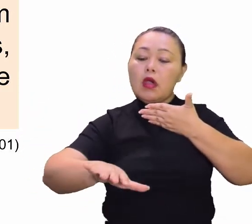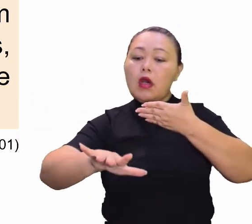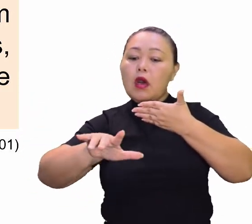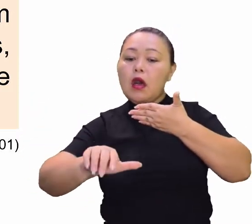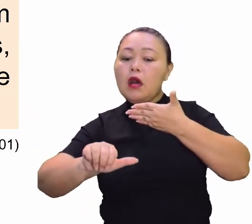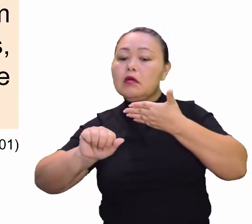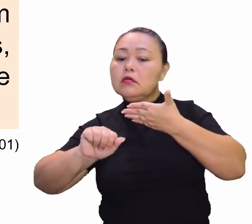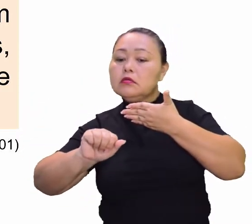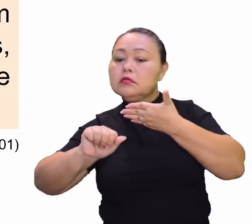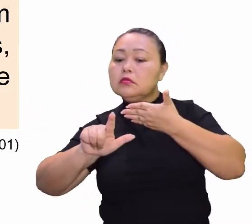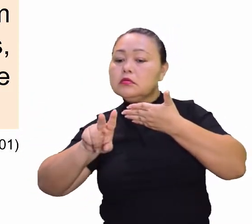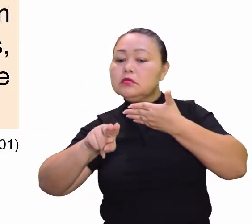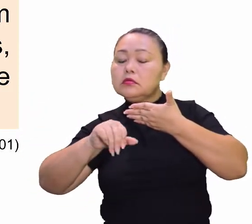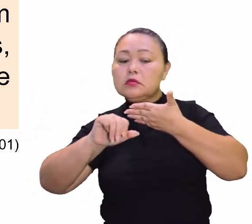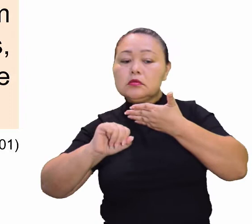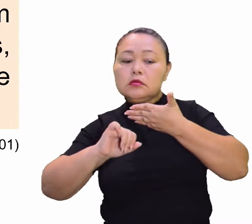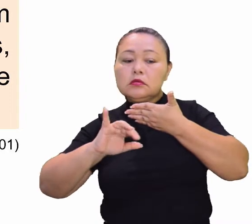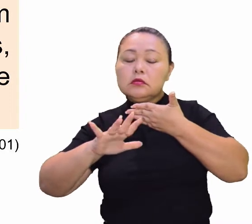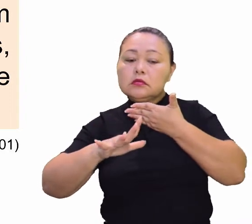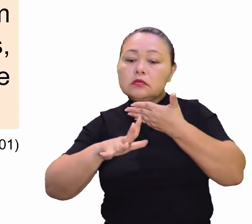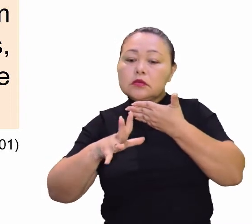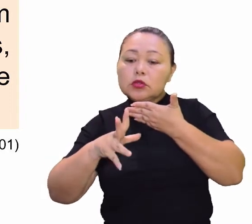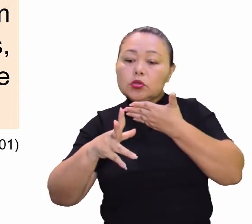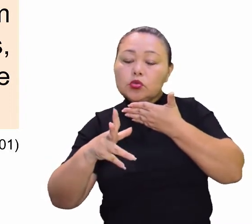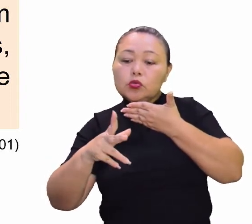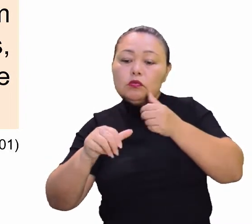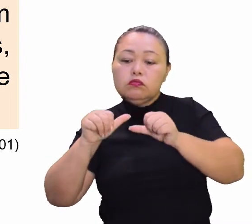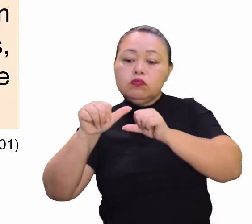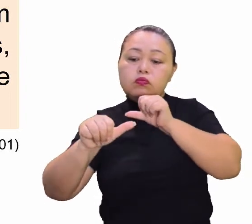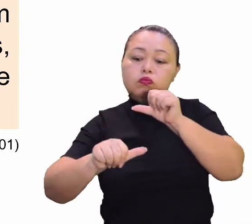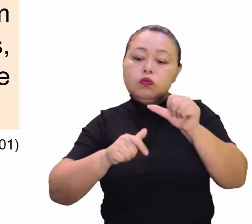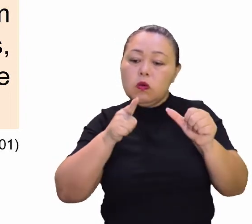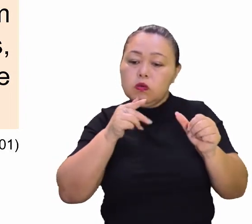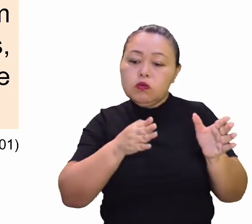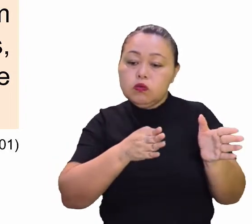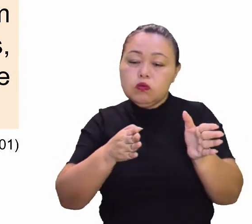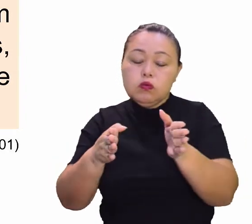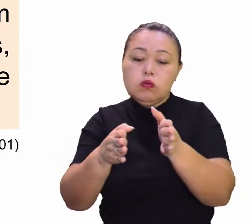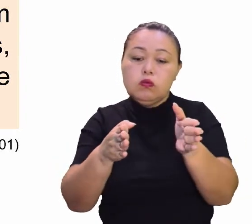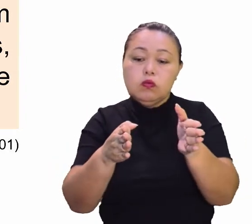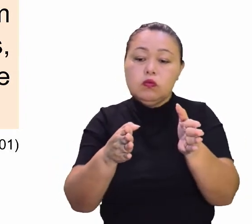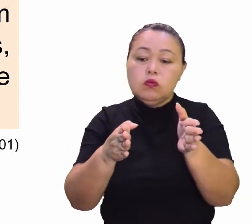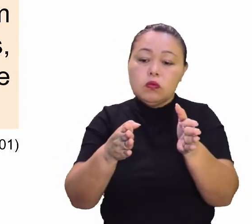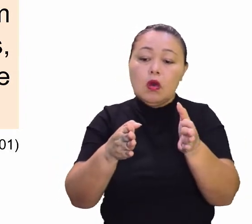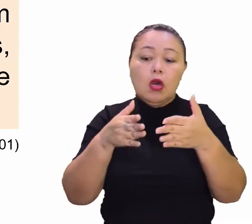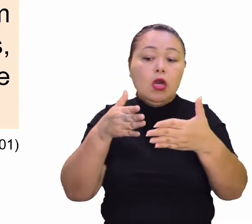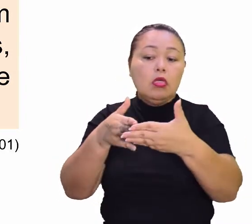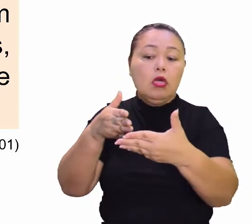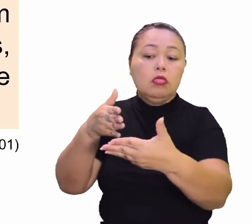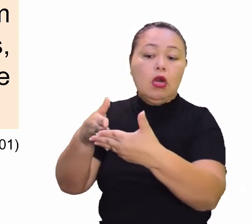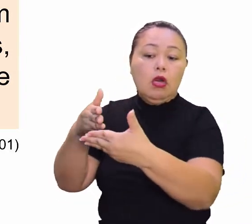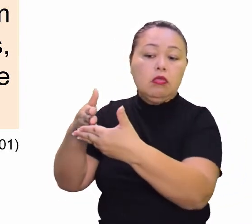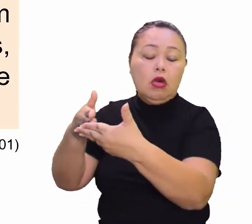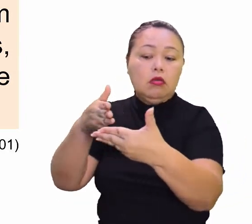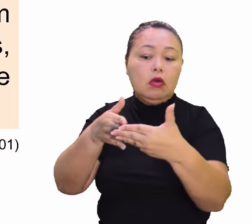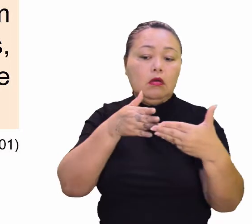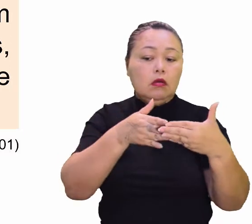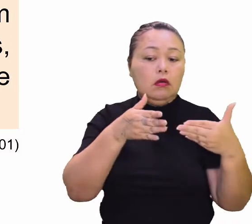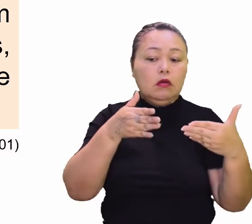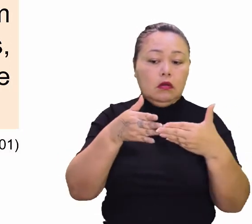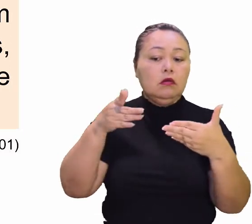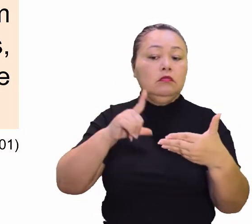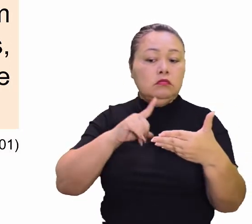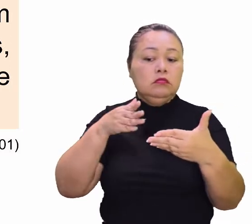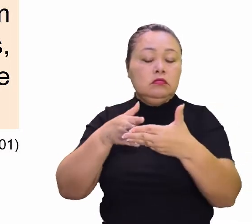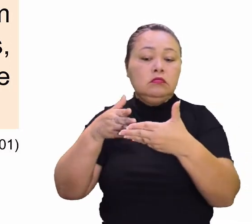aluvião que estrangulam o rio, né? Faz com que ele se tornem tenha mais obstáculos Exatamente. para